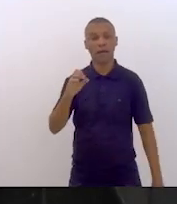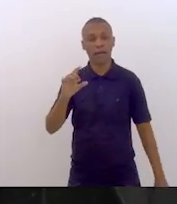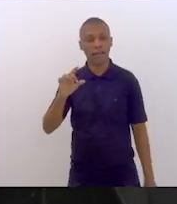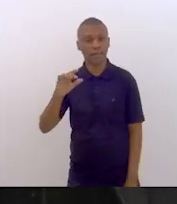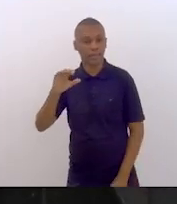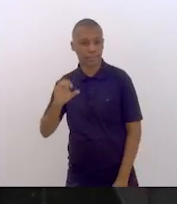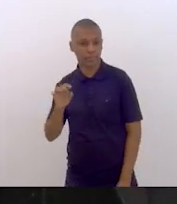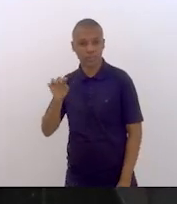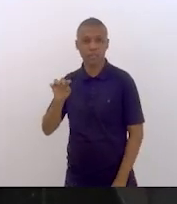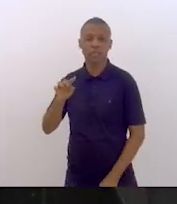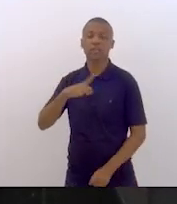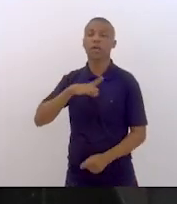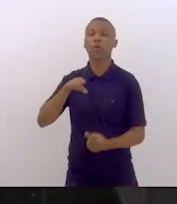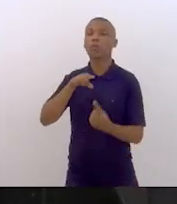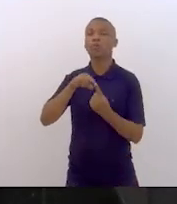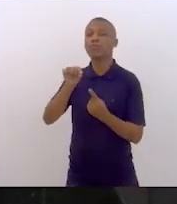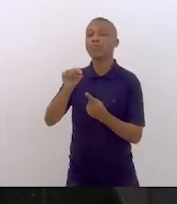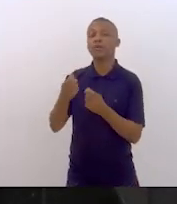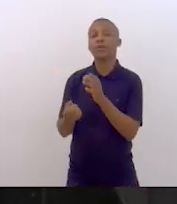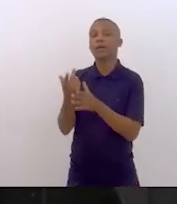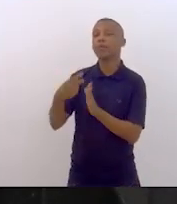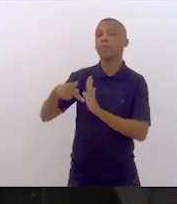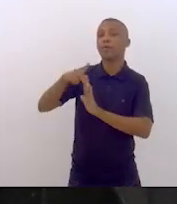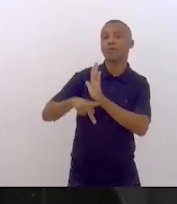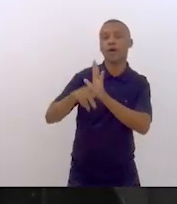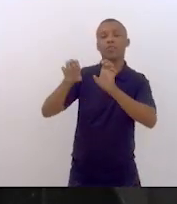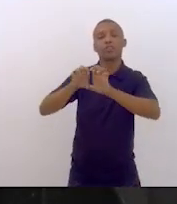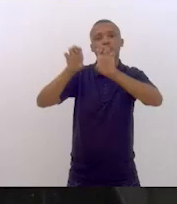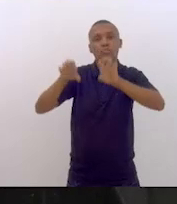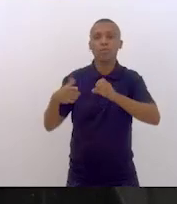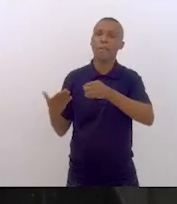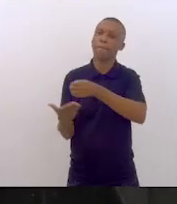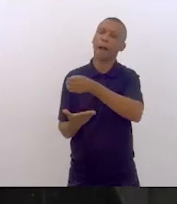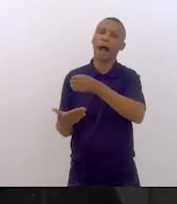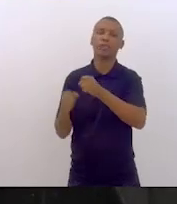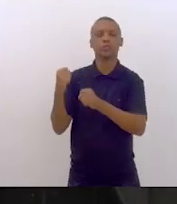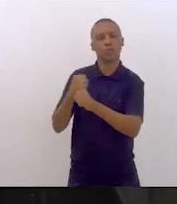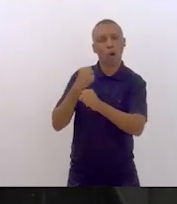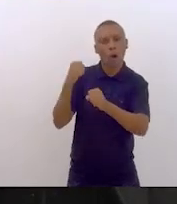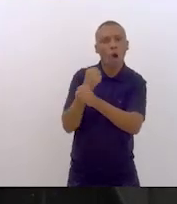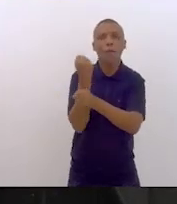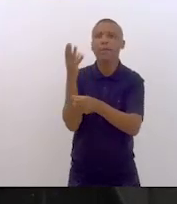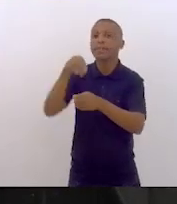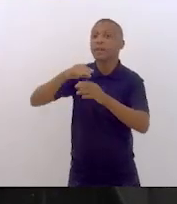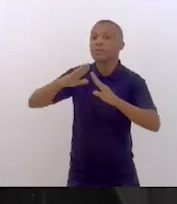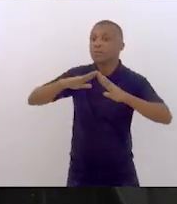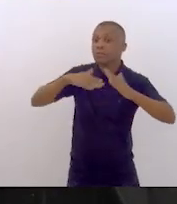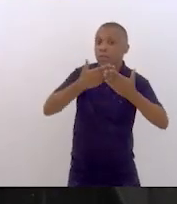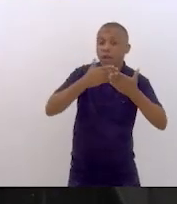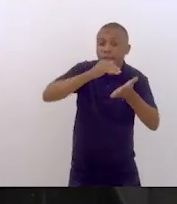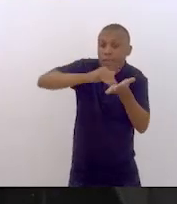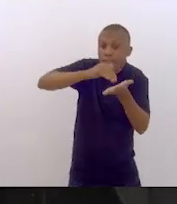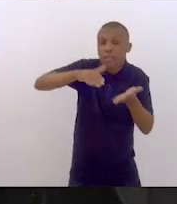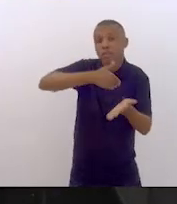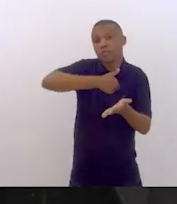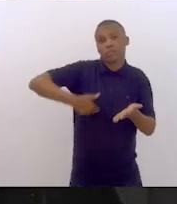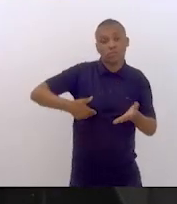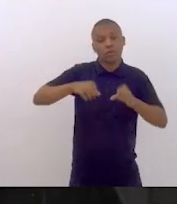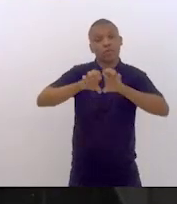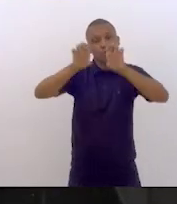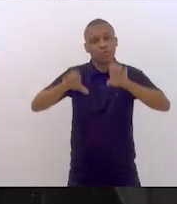que a implantação de projetos de infraestrutura realizada pela Secretaria de Estado de